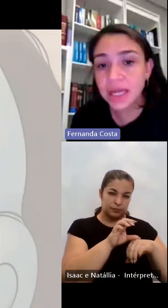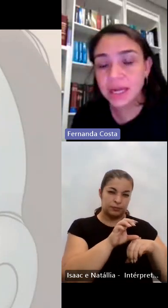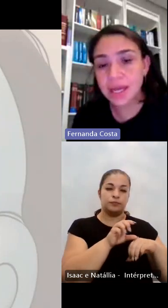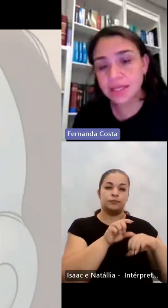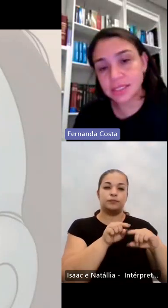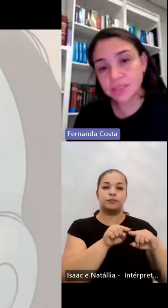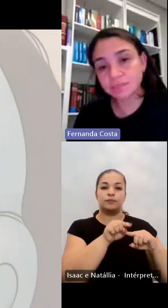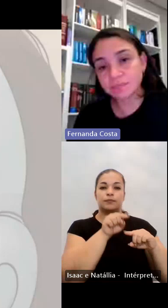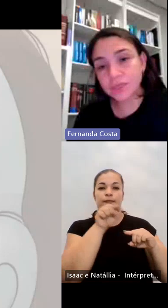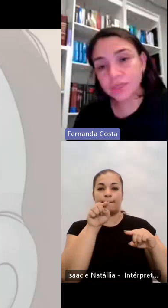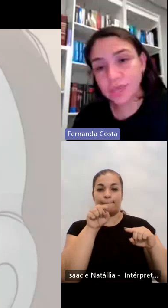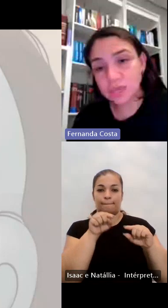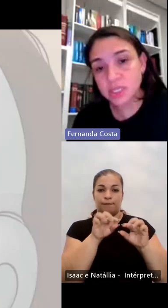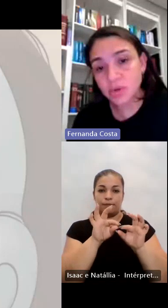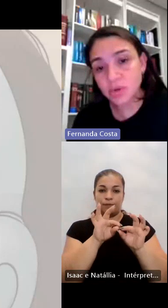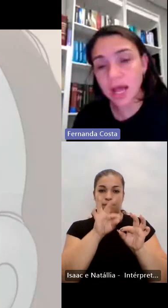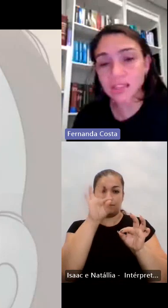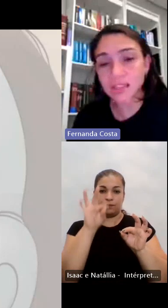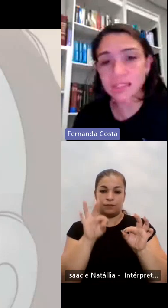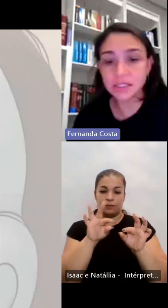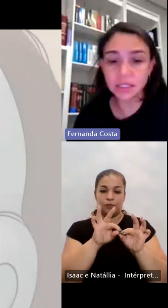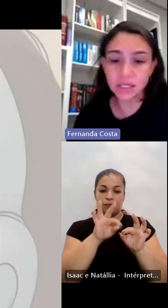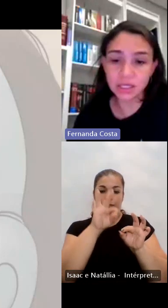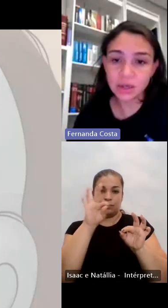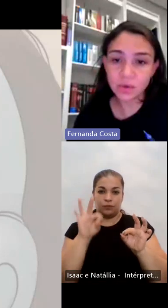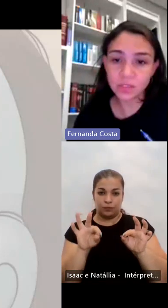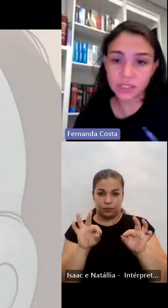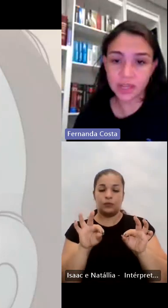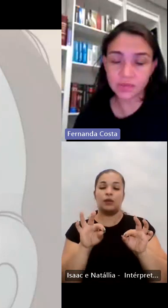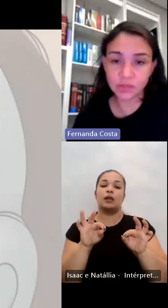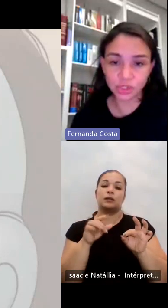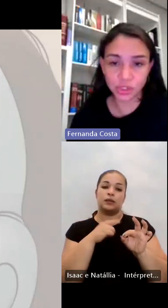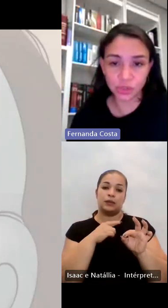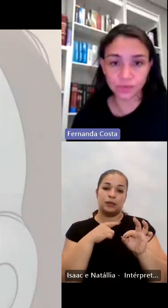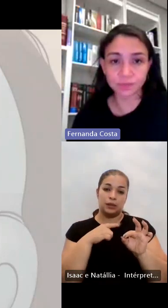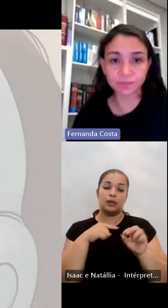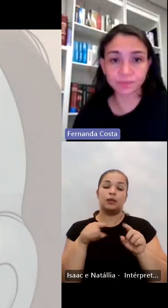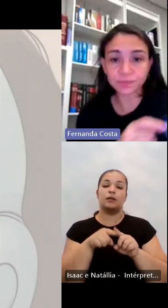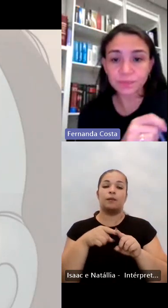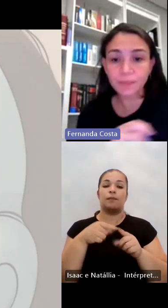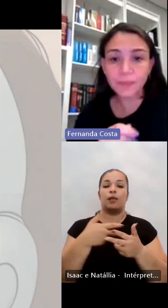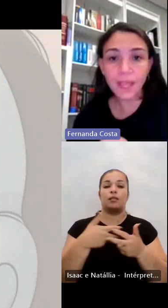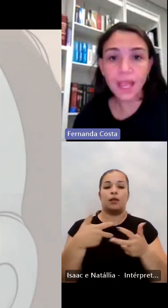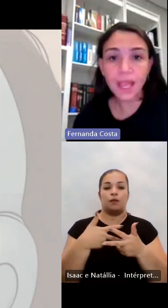os canais semicirculares e os nervos auditivos.